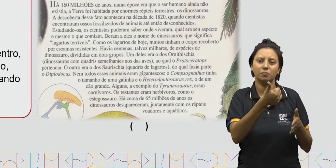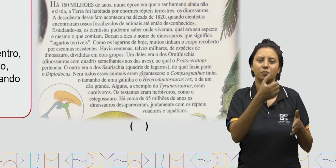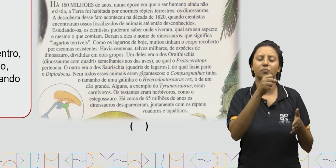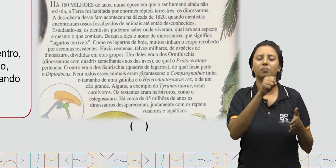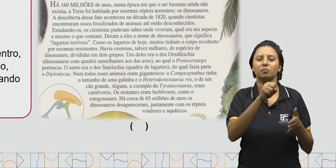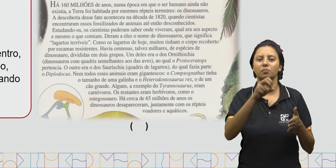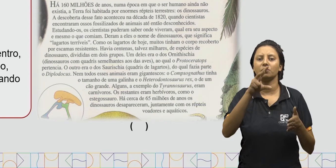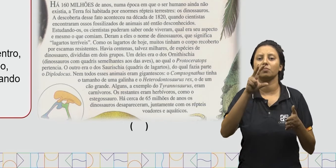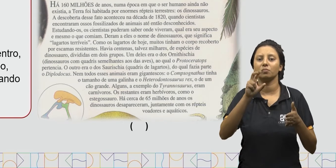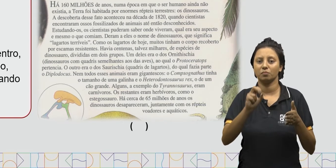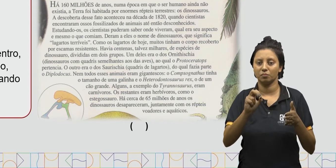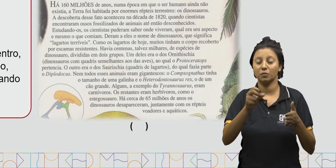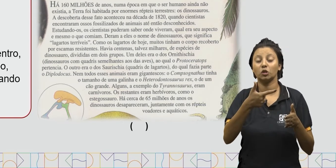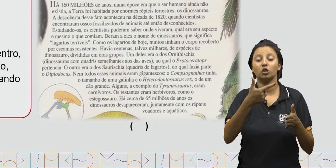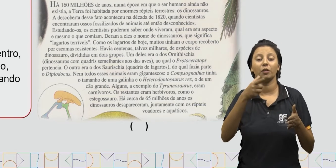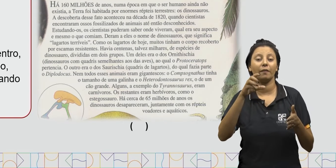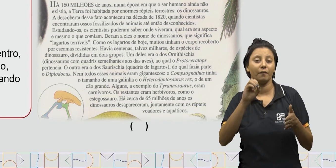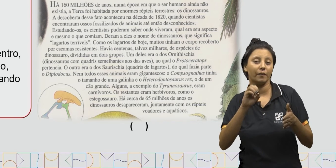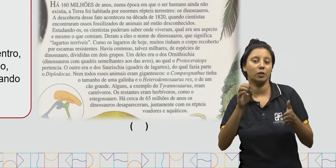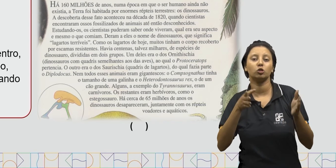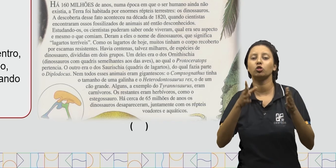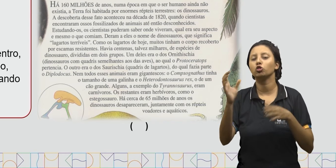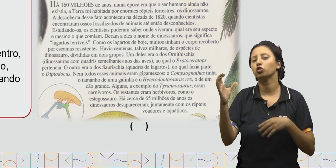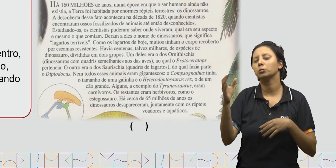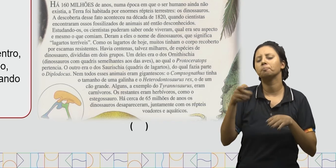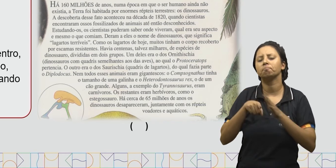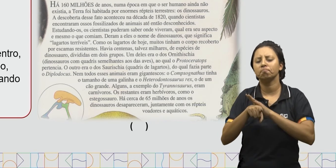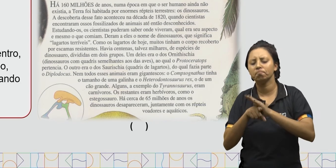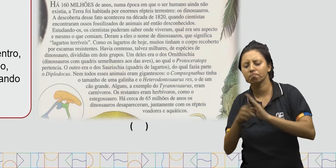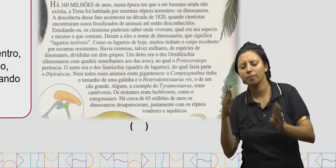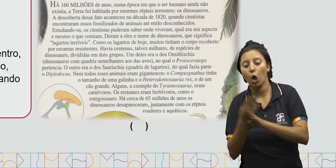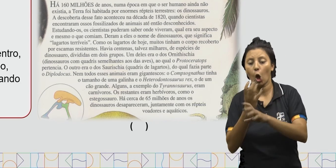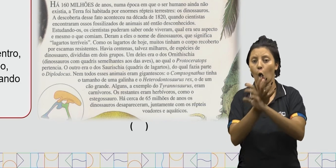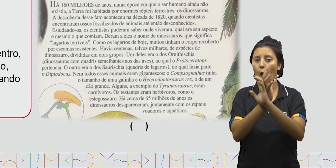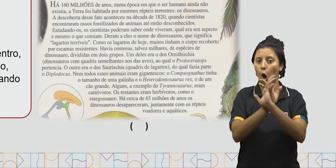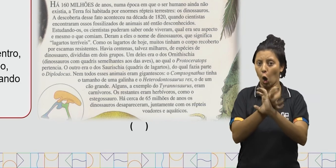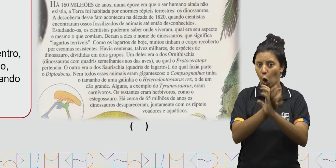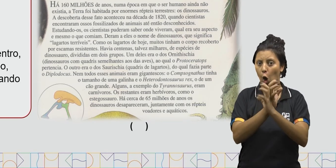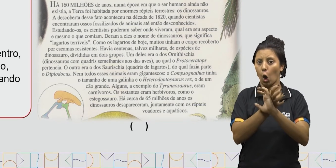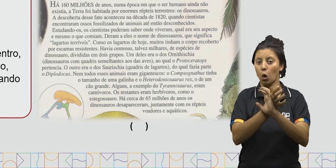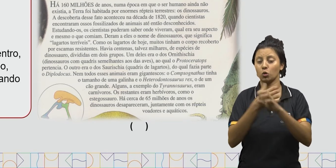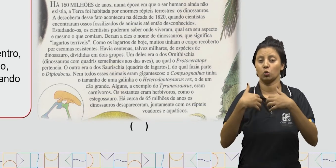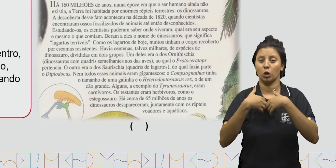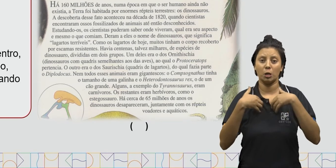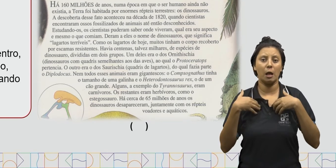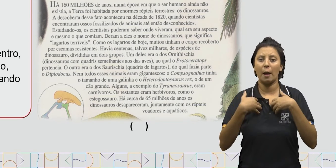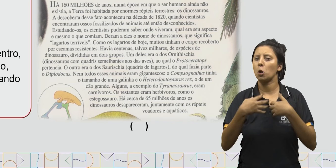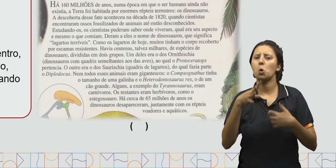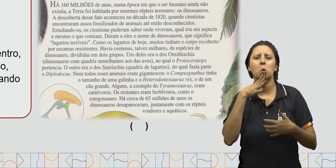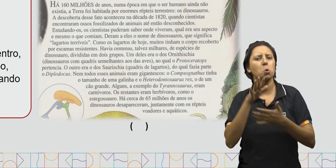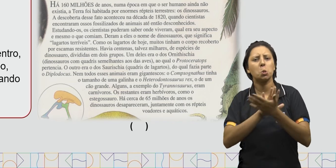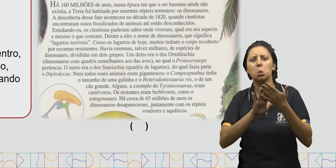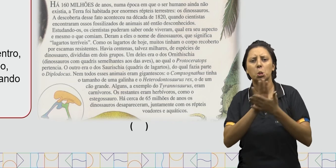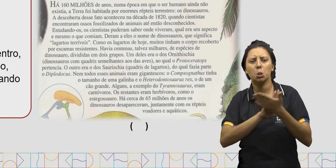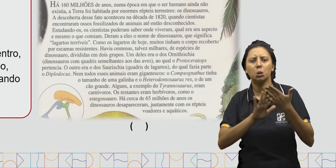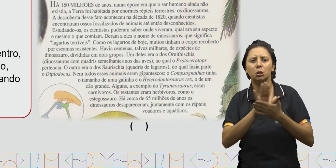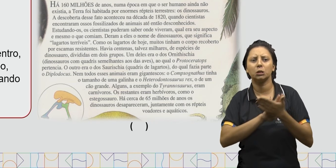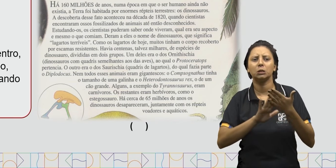de 1820, quando cientistas encontraram ossos fossilizados de animais até então